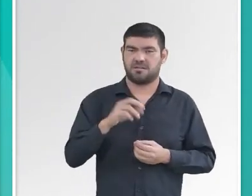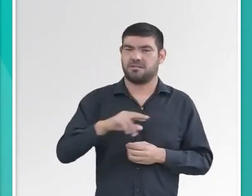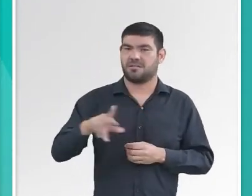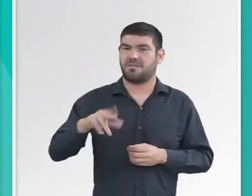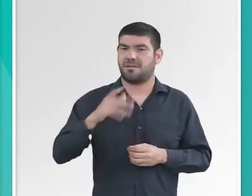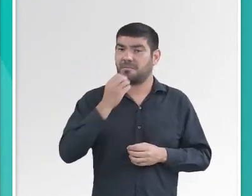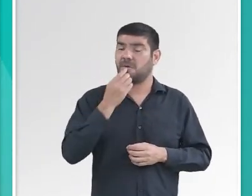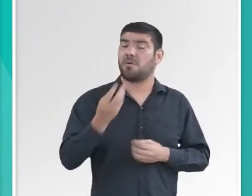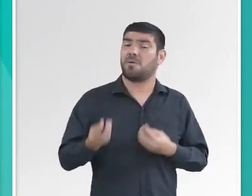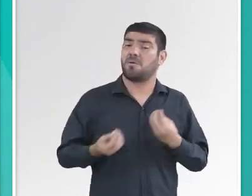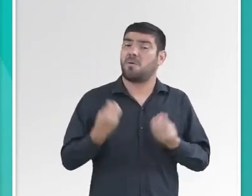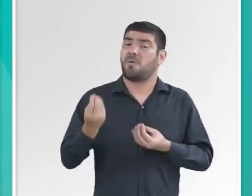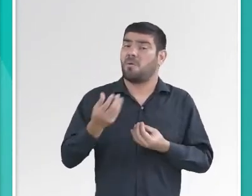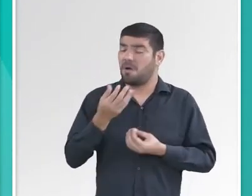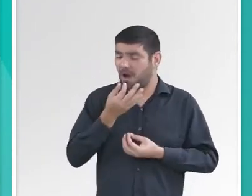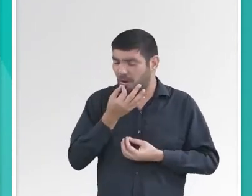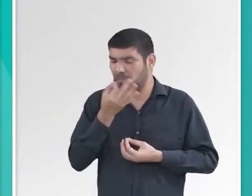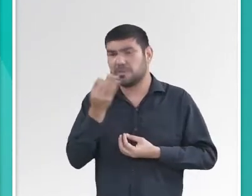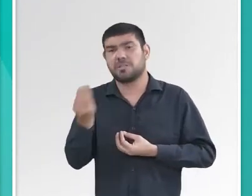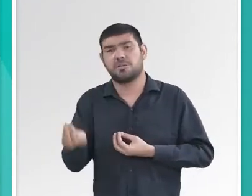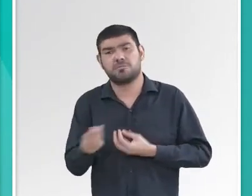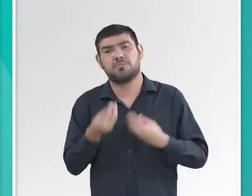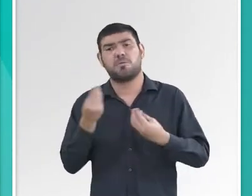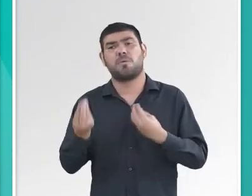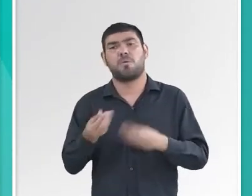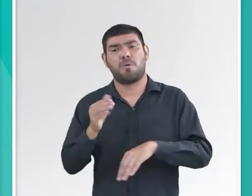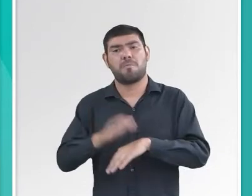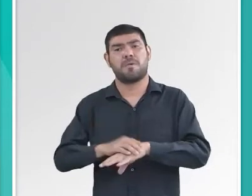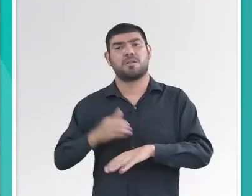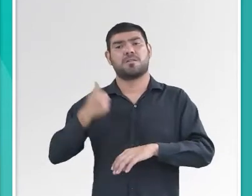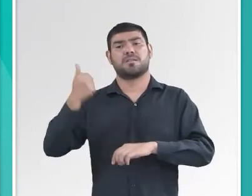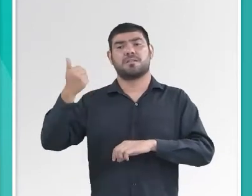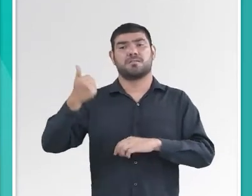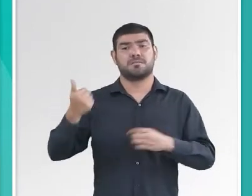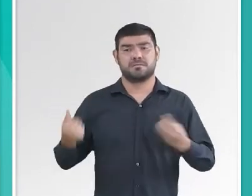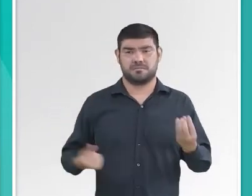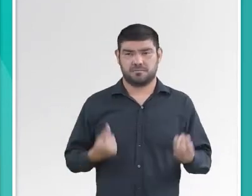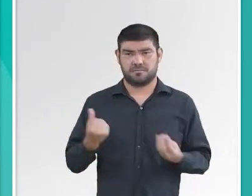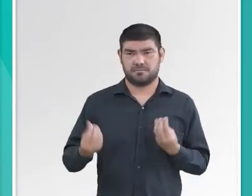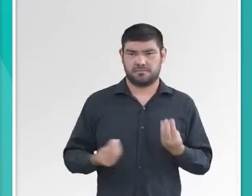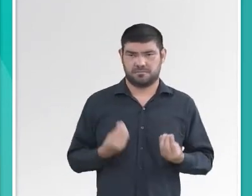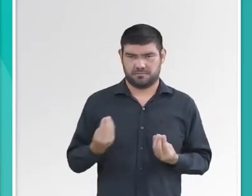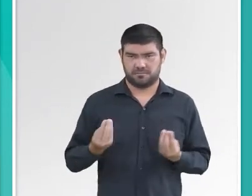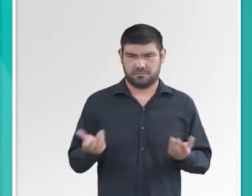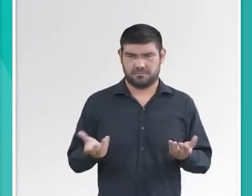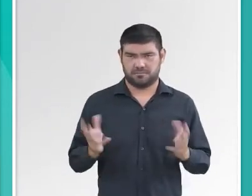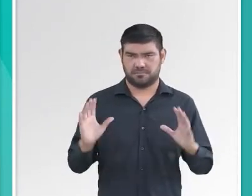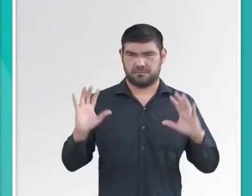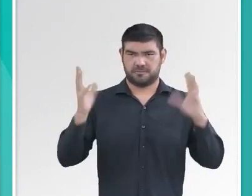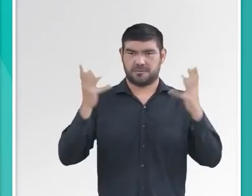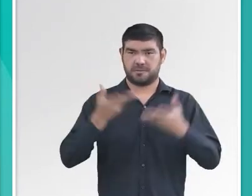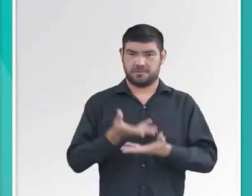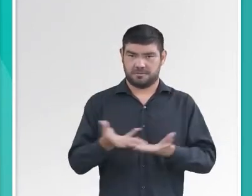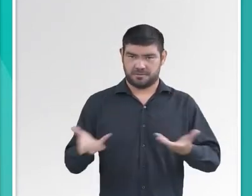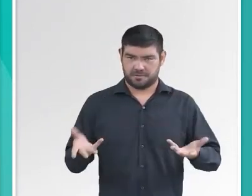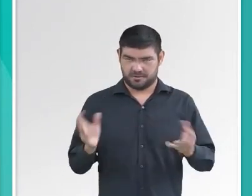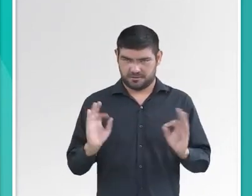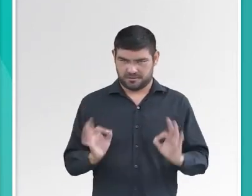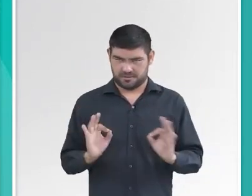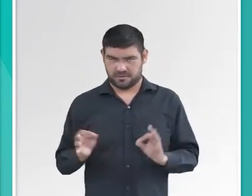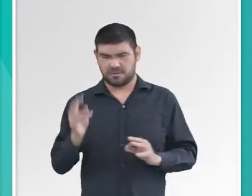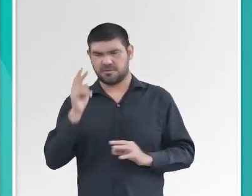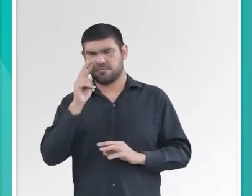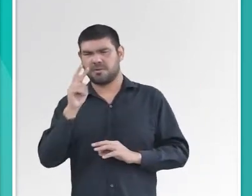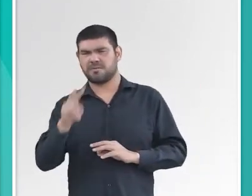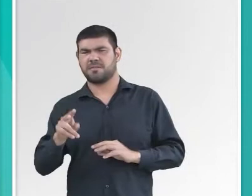não é bom, sugere, conta pra gente o que pode ser feito aí para melhorar a festa de vocês, tá? A gente vai já analisar